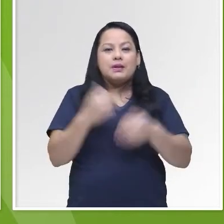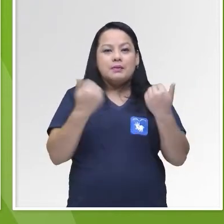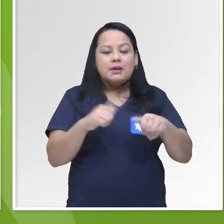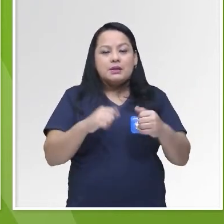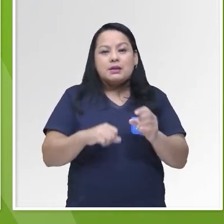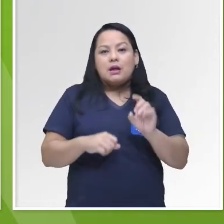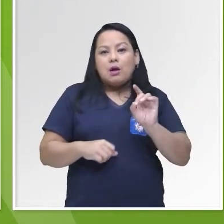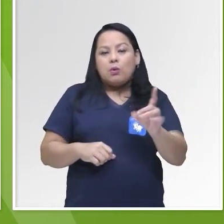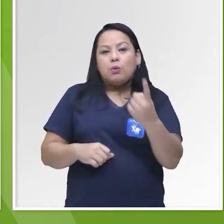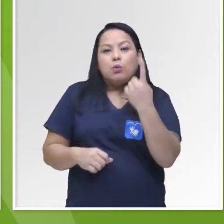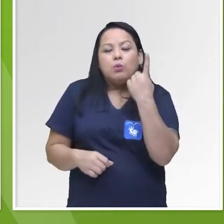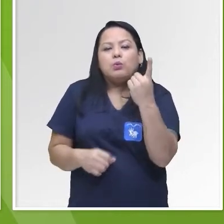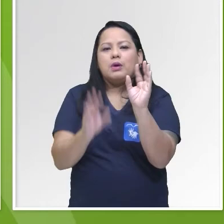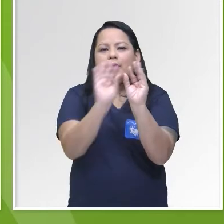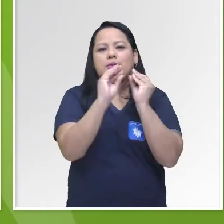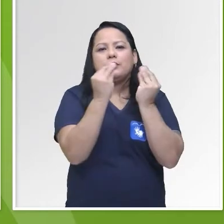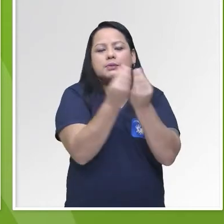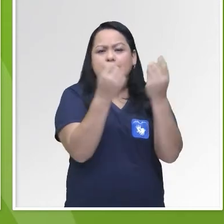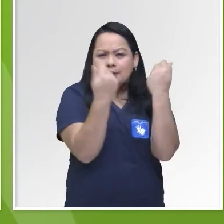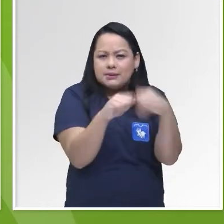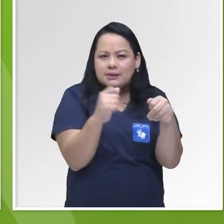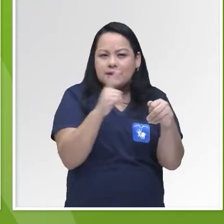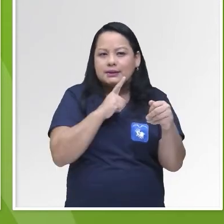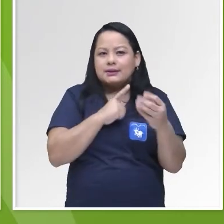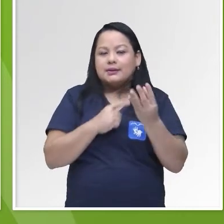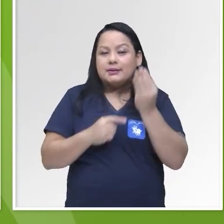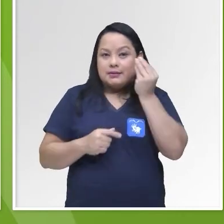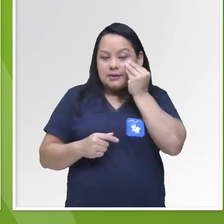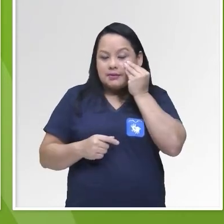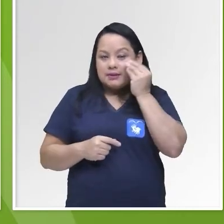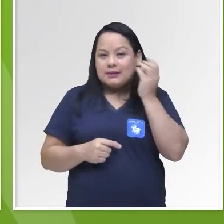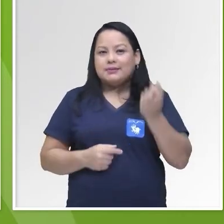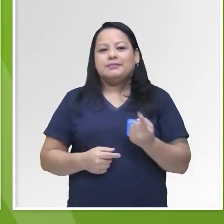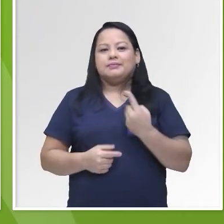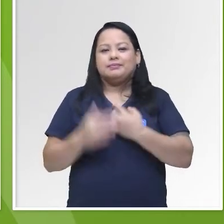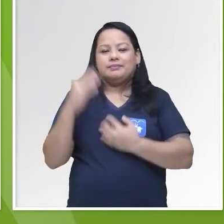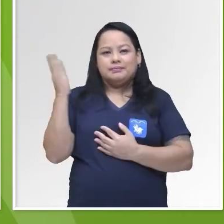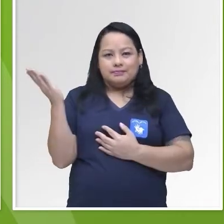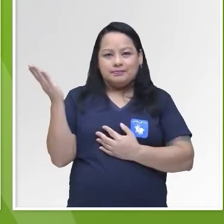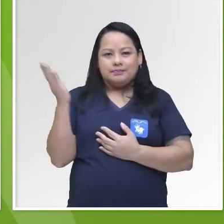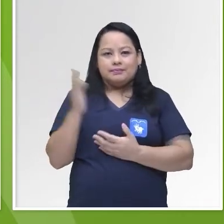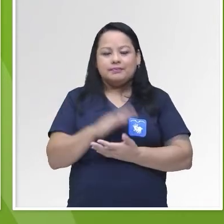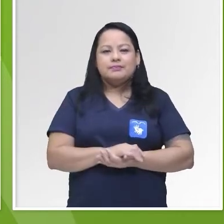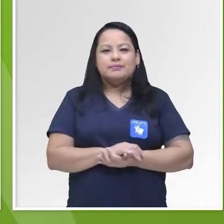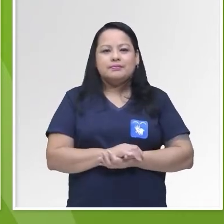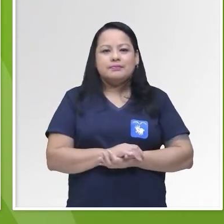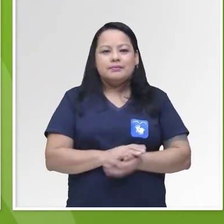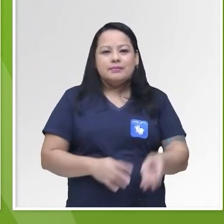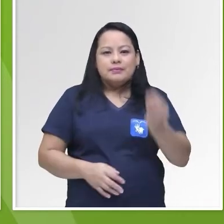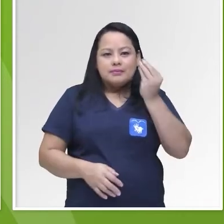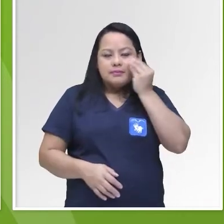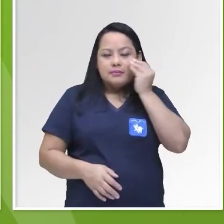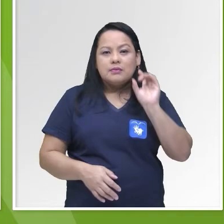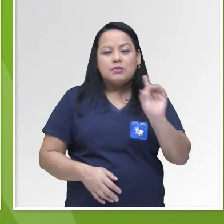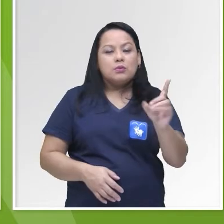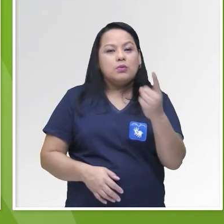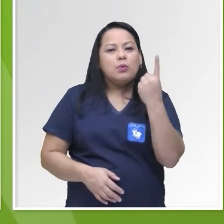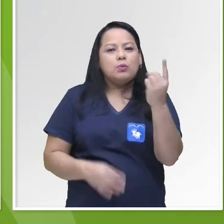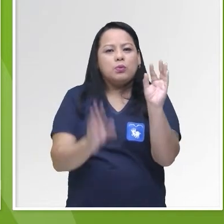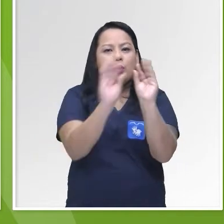uma única substância, olha aqui, observem, uma única